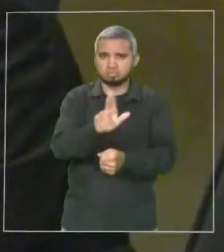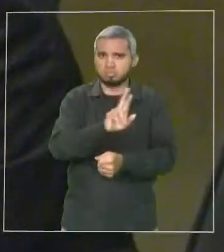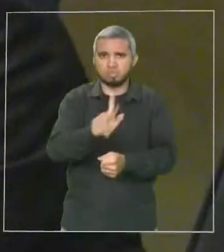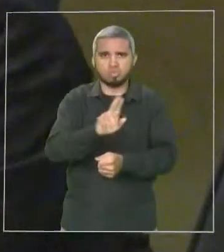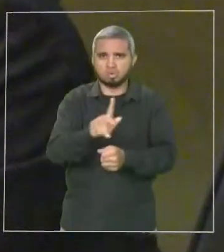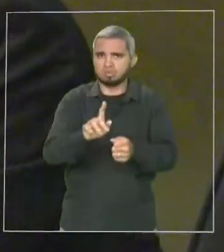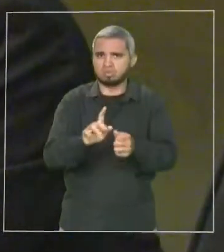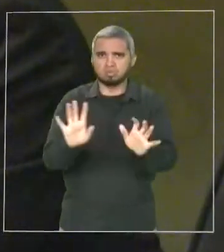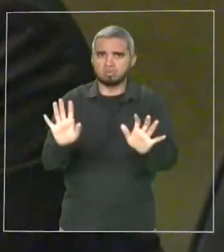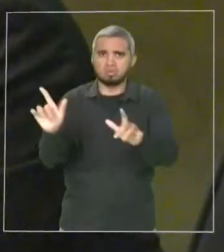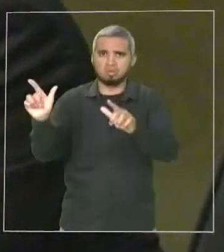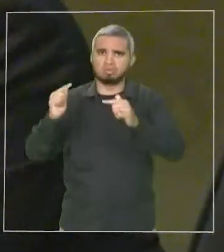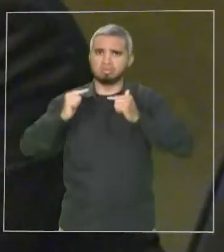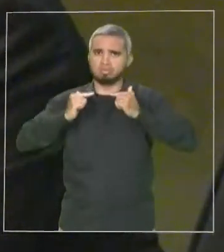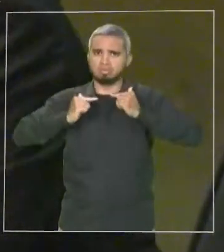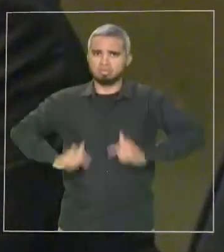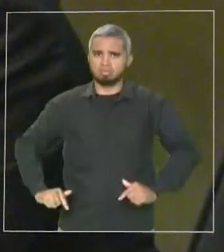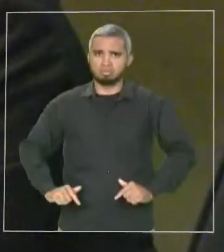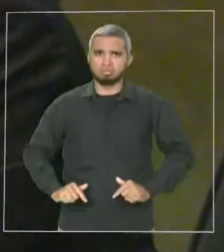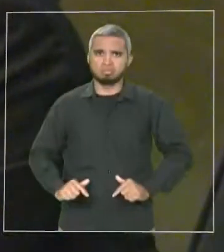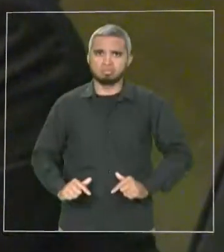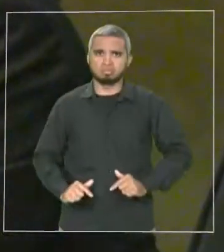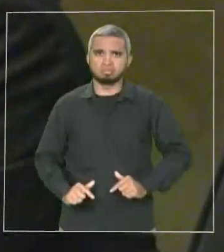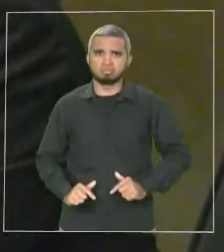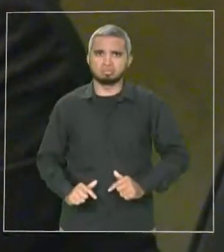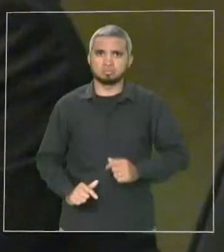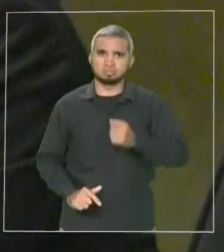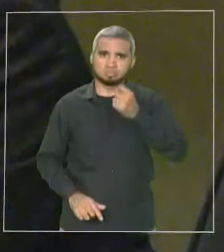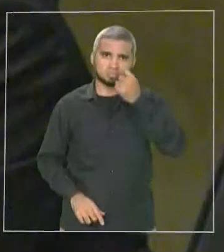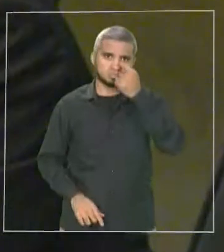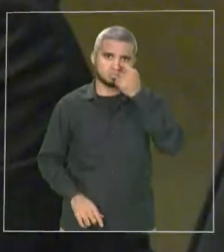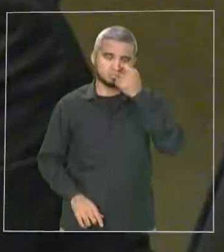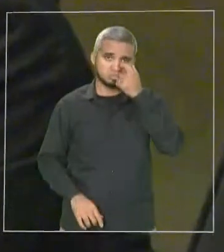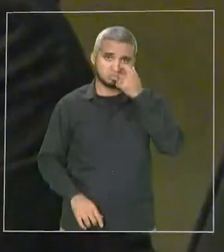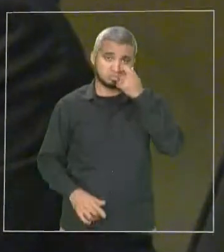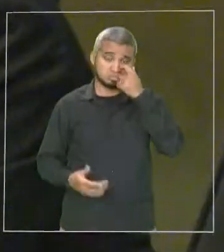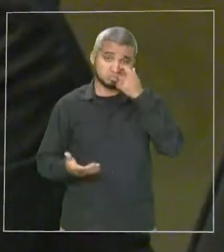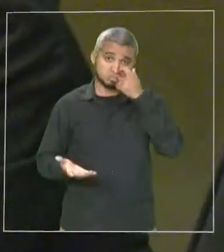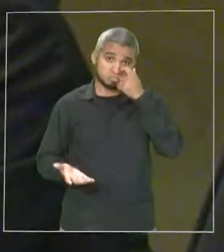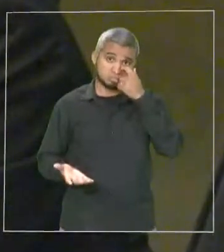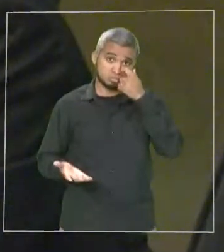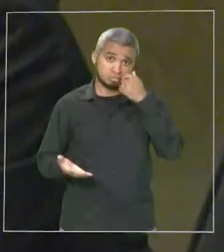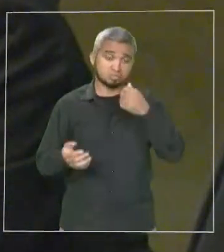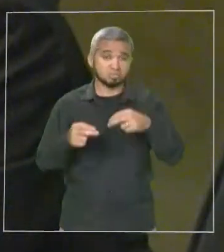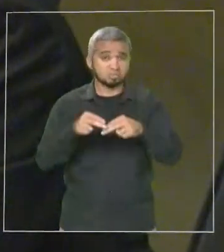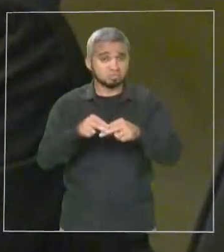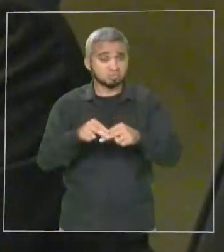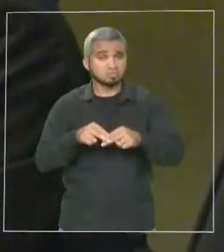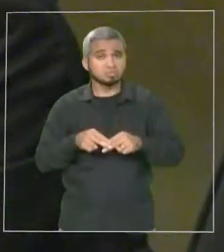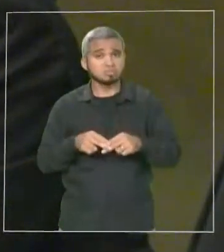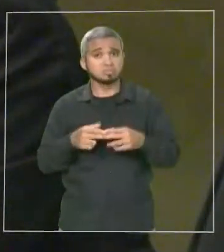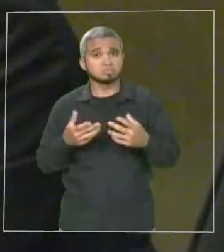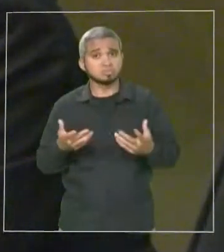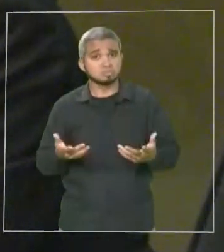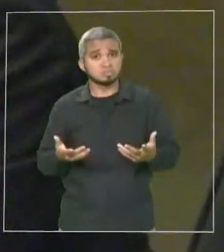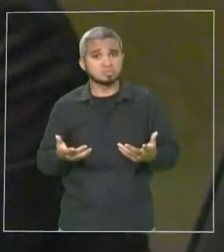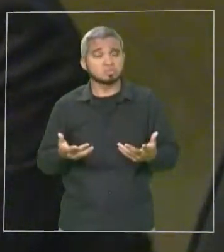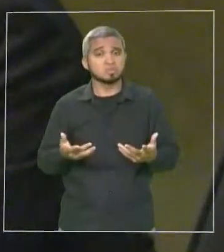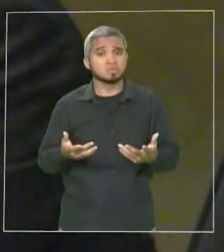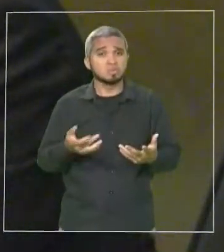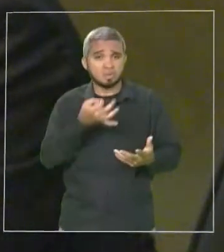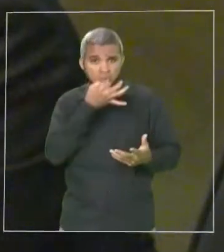Então, no mínimo, foi uma operação a toque de